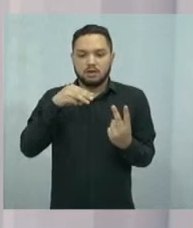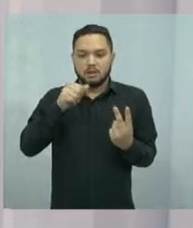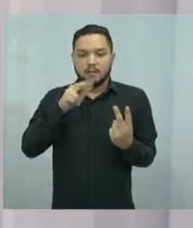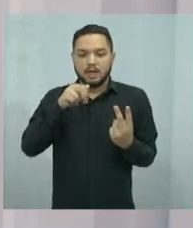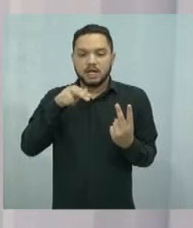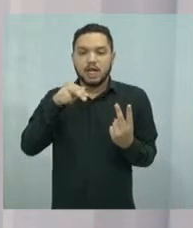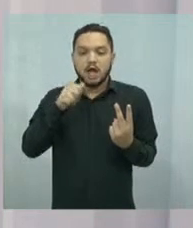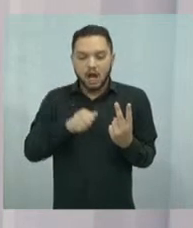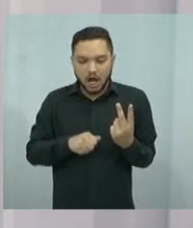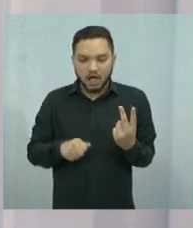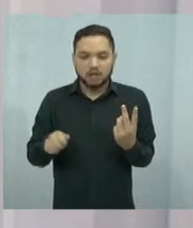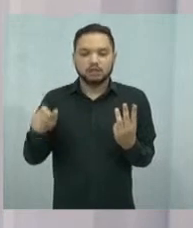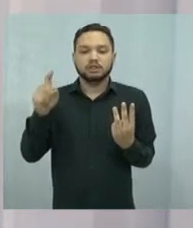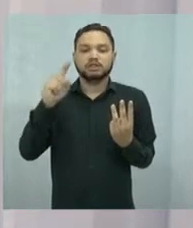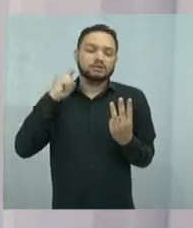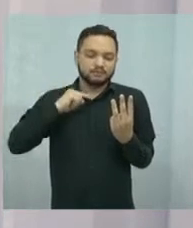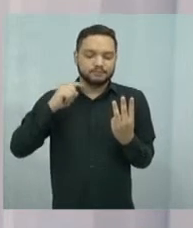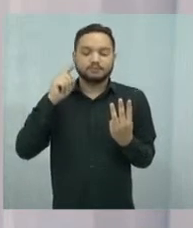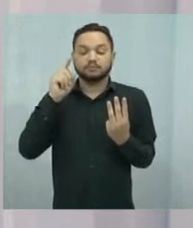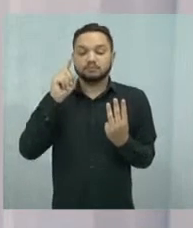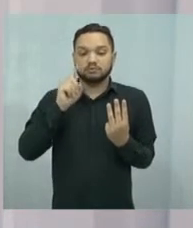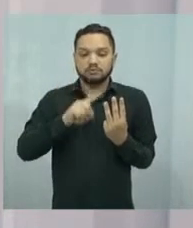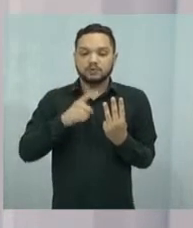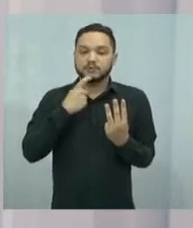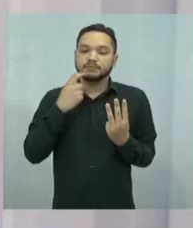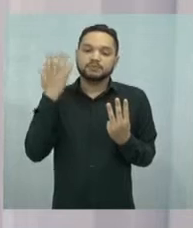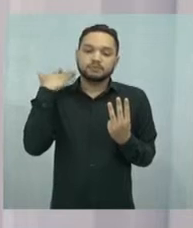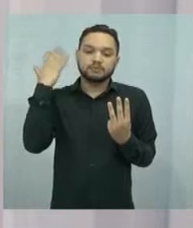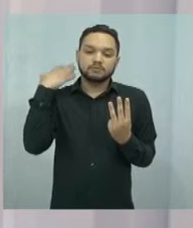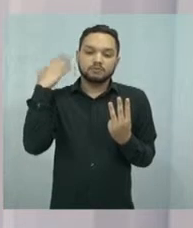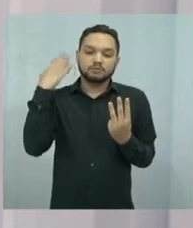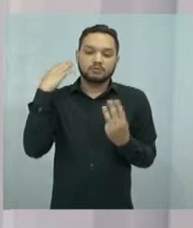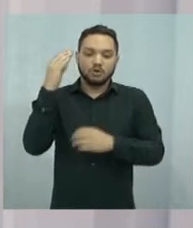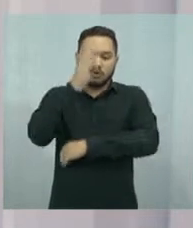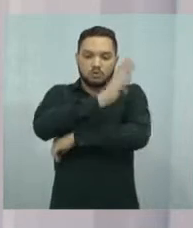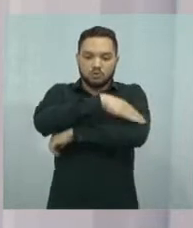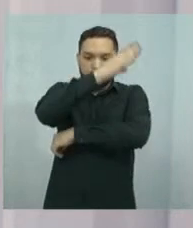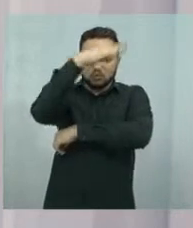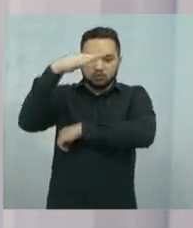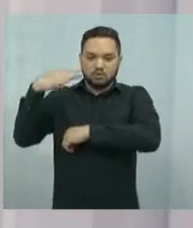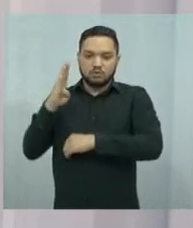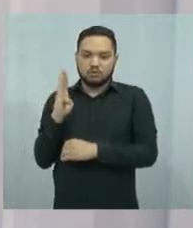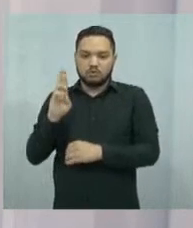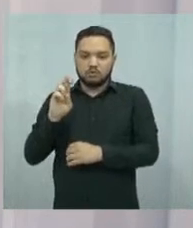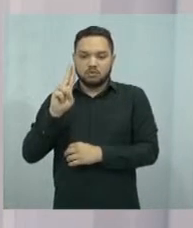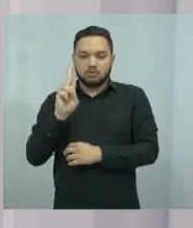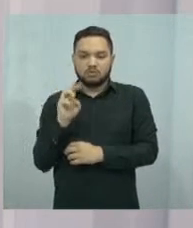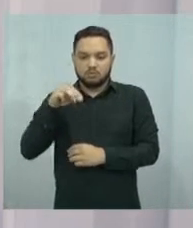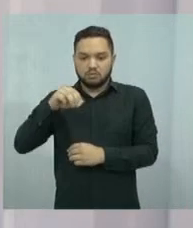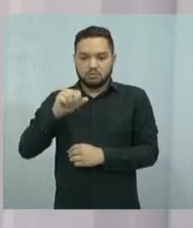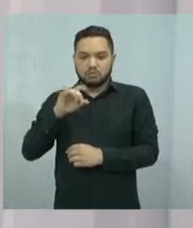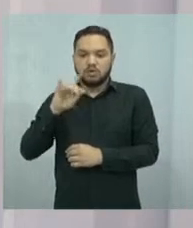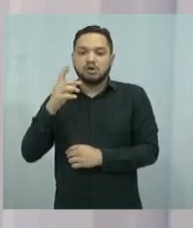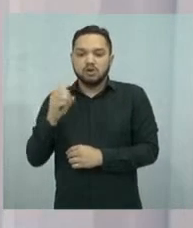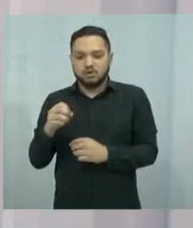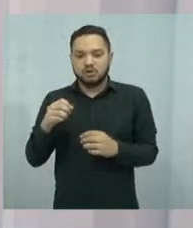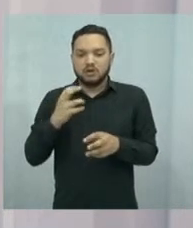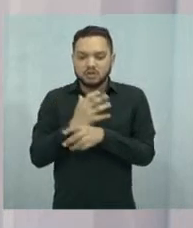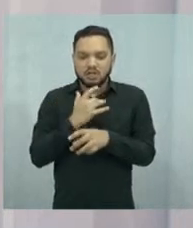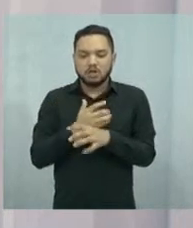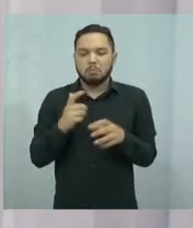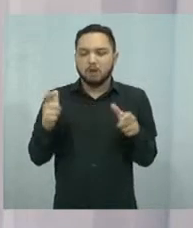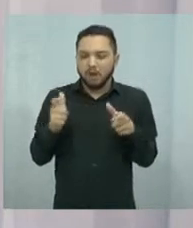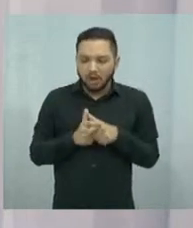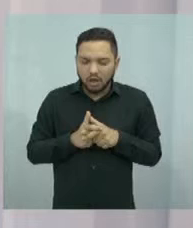Minas Gerais, e mais recente agora, esse contexto em Brumadinho, que é uma cidade pequena, uma cidade